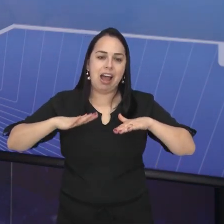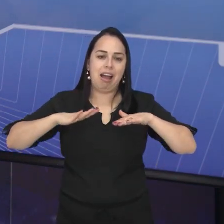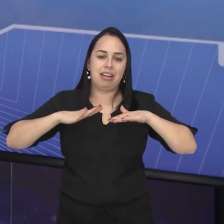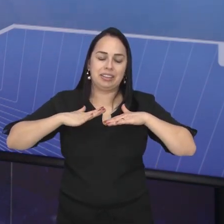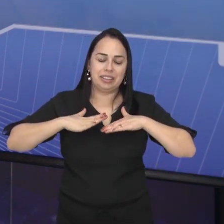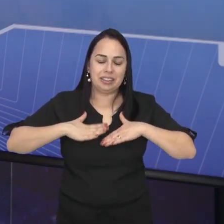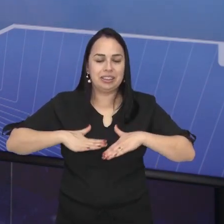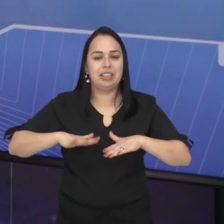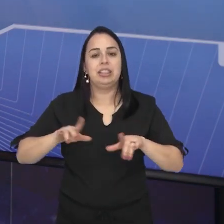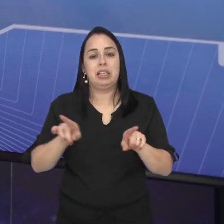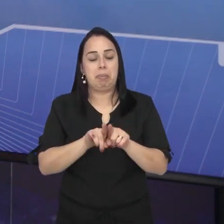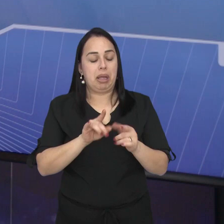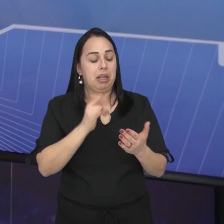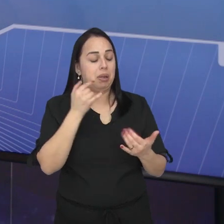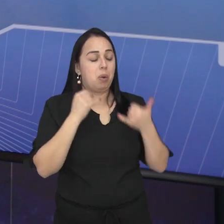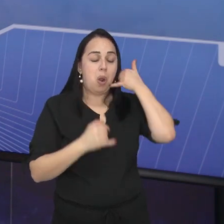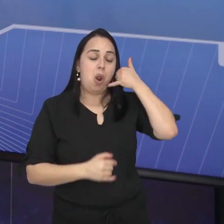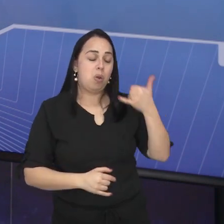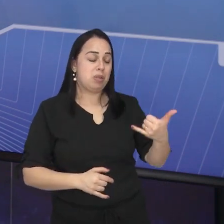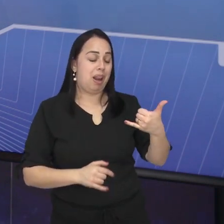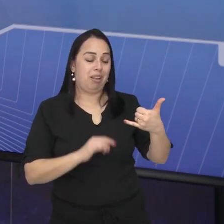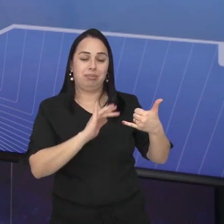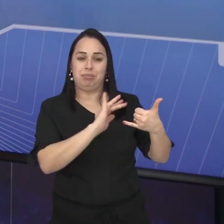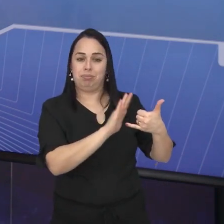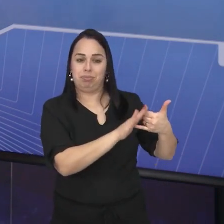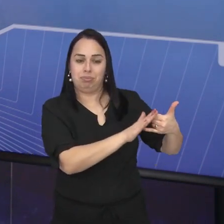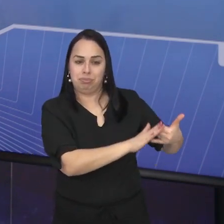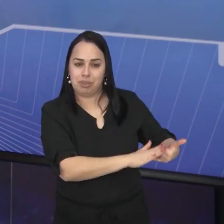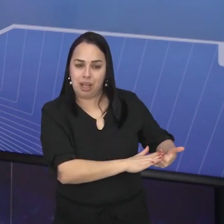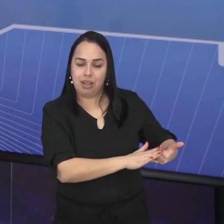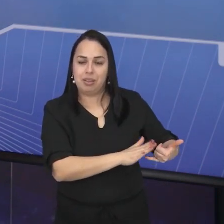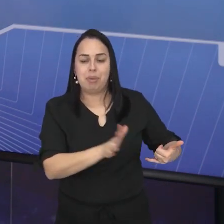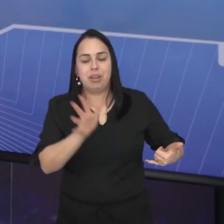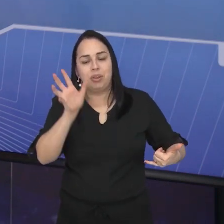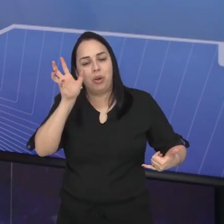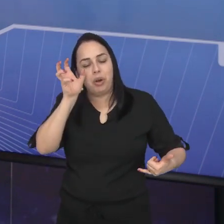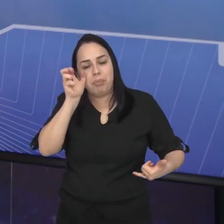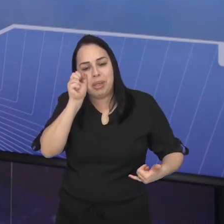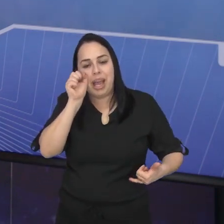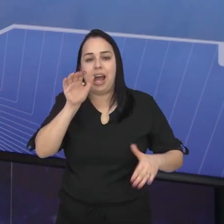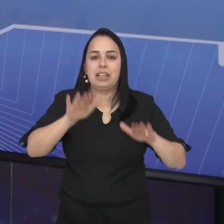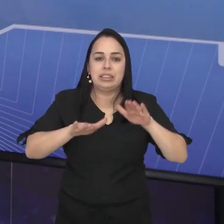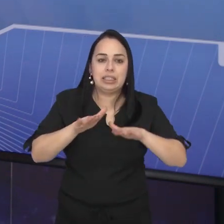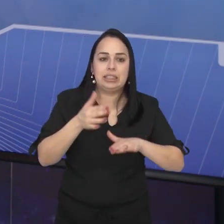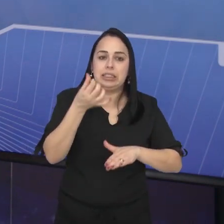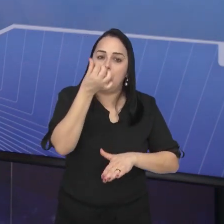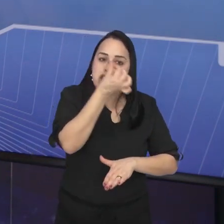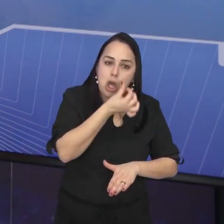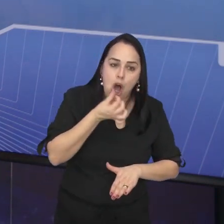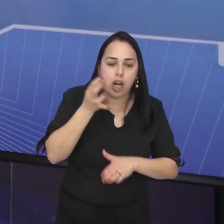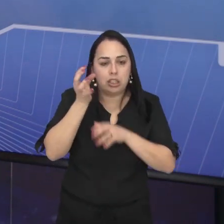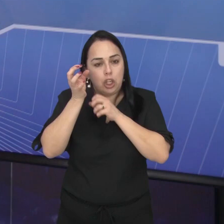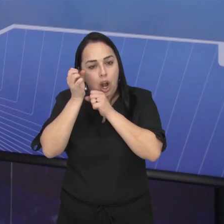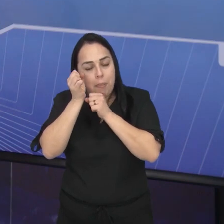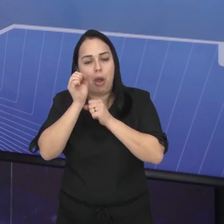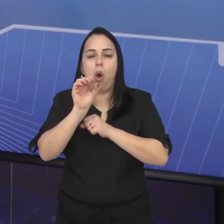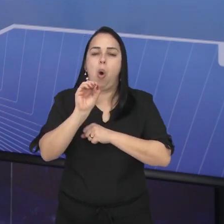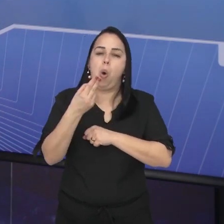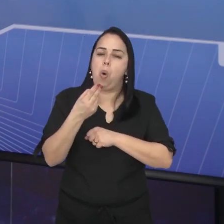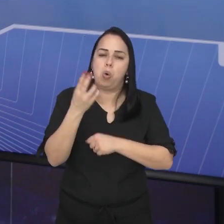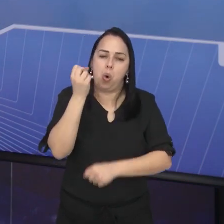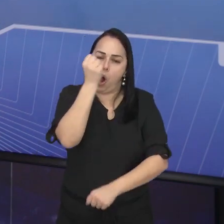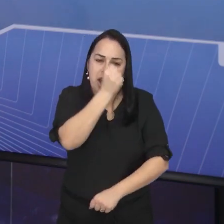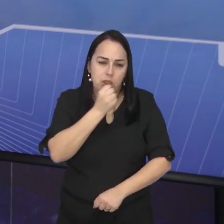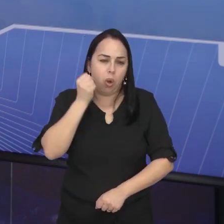fato né, o máximo que puder, até de redes sociais, e poder ter um sono tranquilo. Tem pessoas que precisam de 6 horas, mas é no mínimo